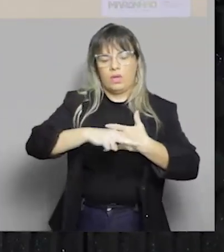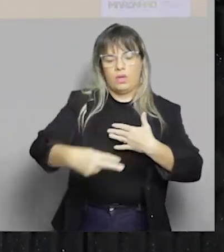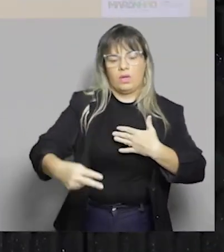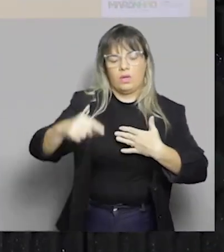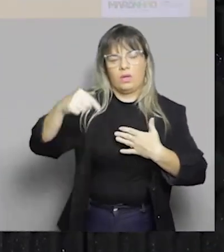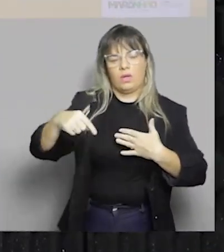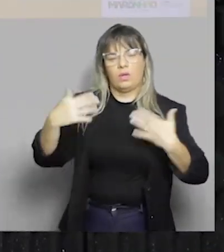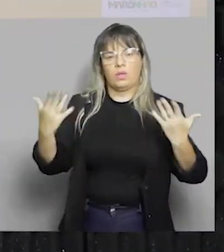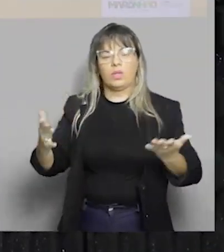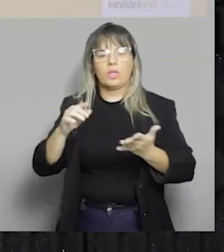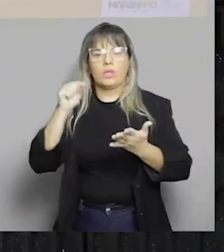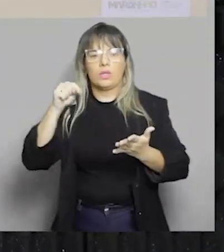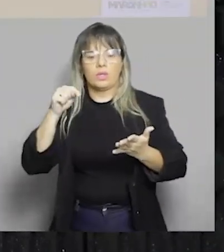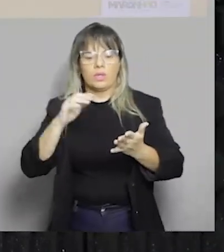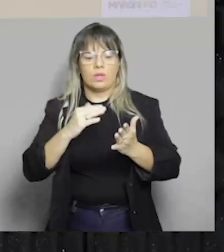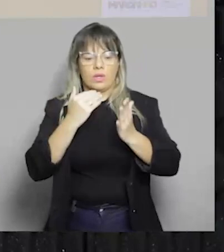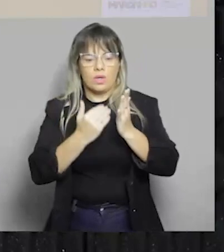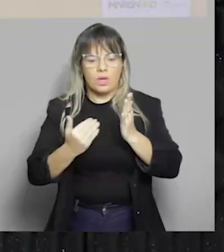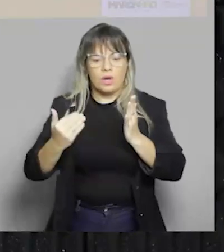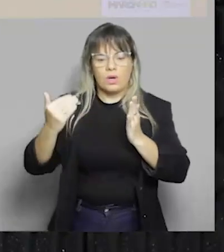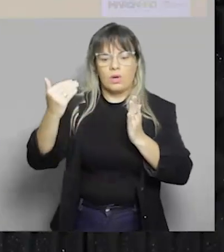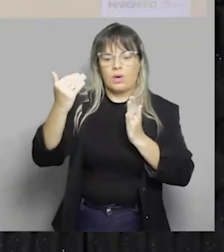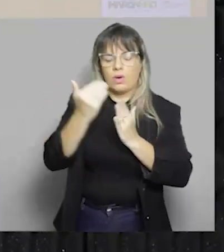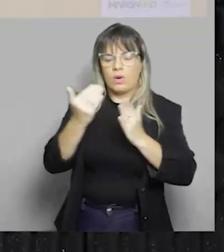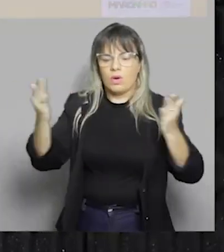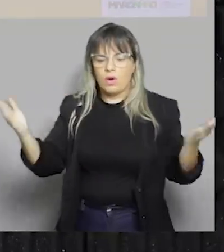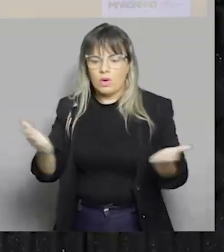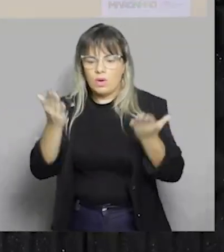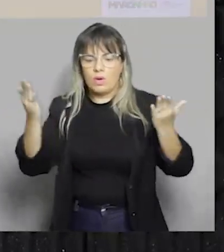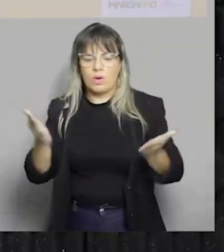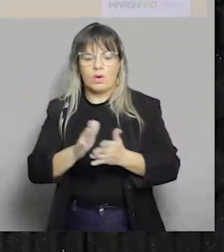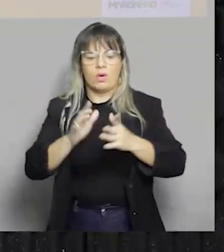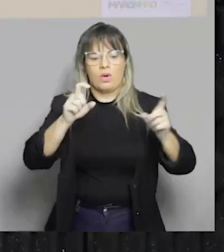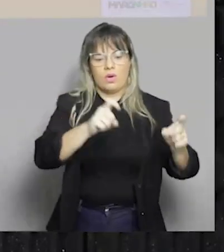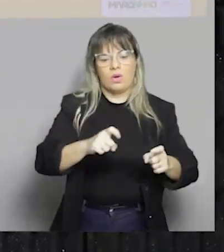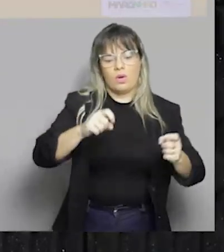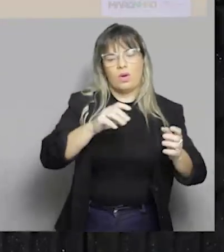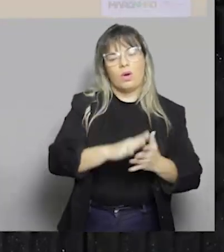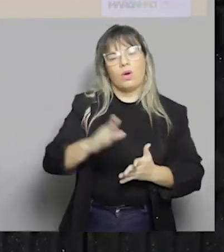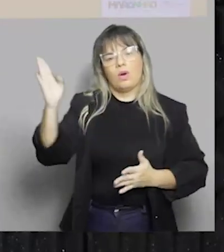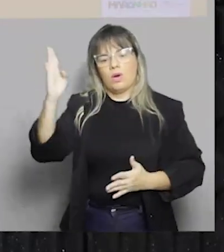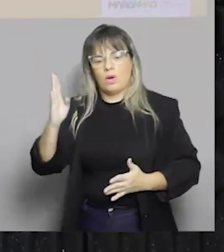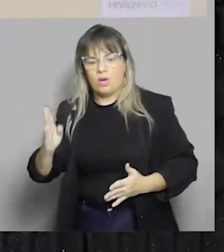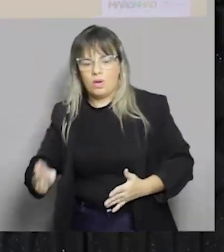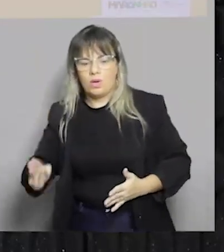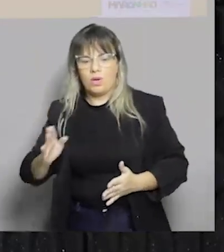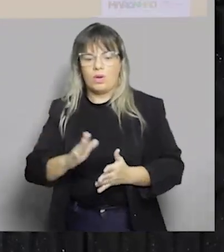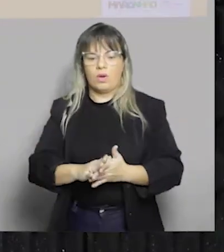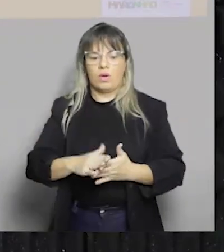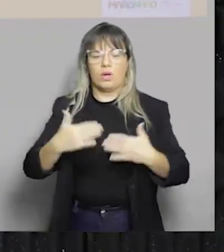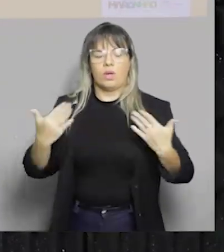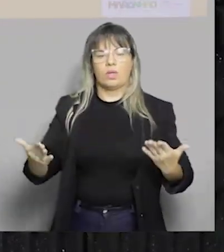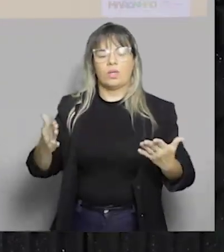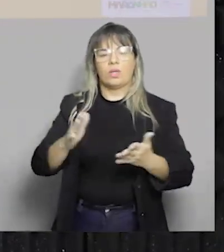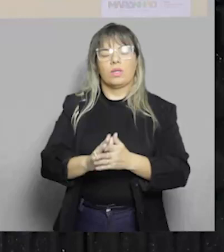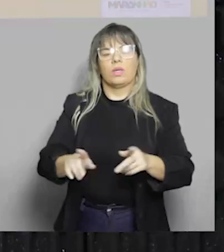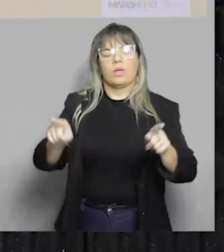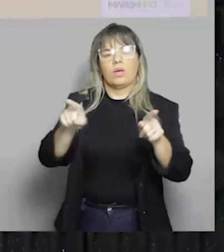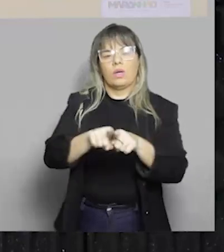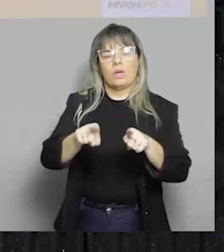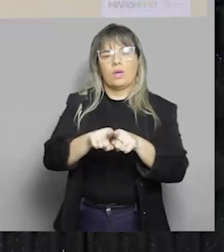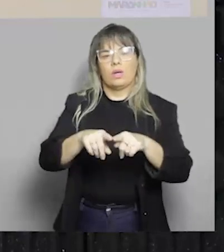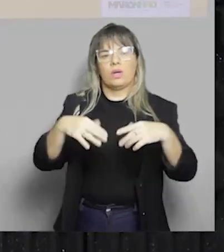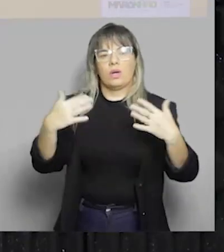vai ser que isso vai contribuir de fato para a produtividade do campo brasileiro, mas também das atividades monocultoras. O que é isso,